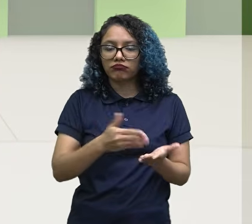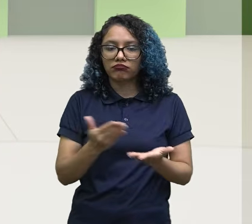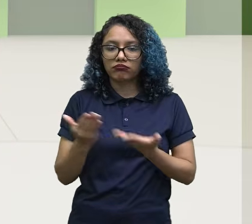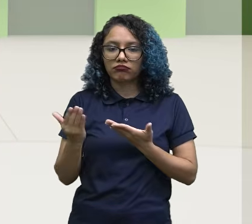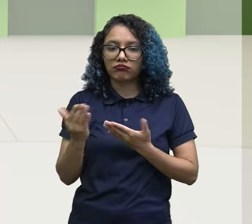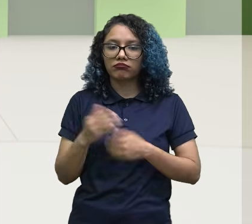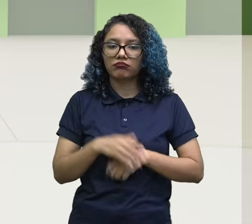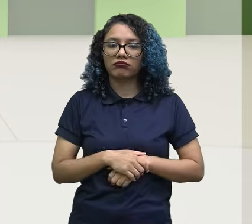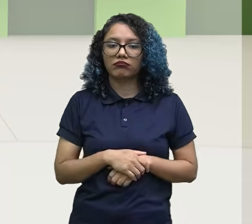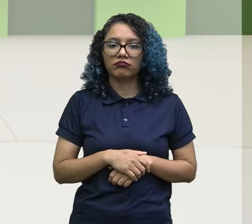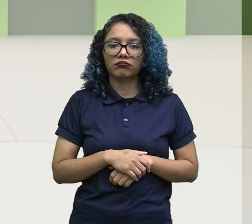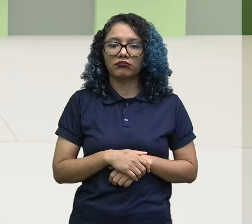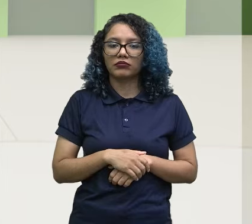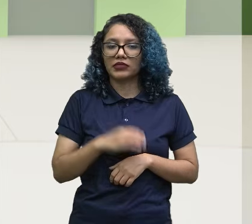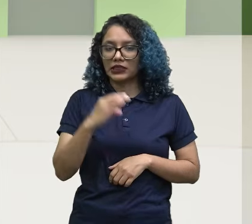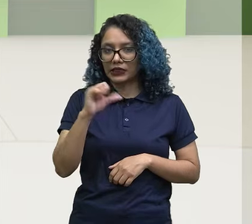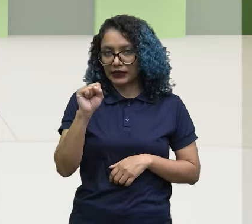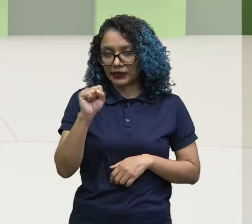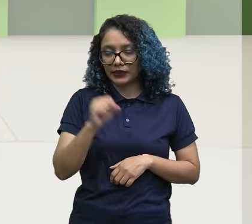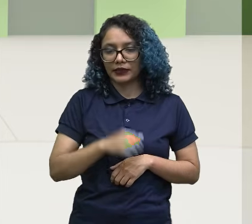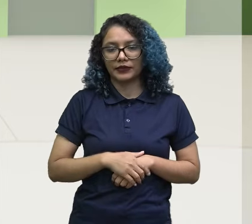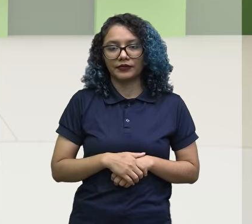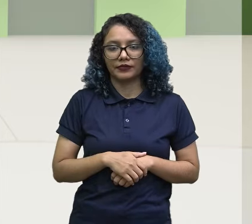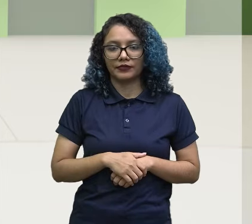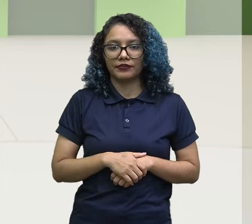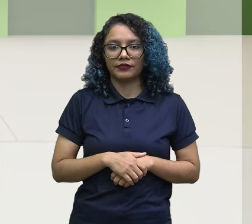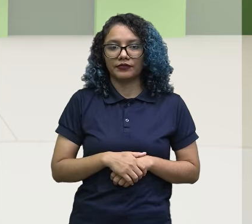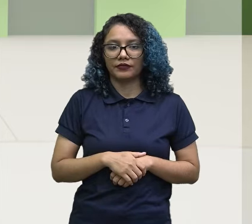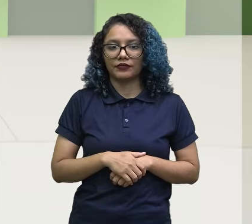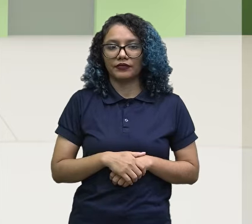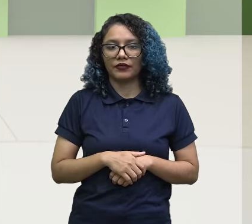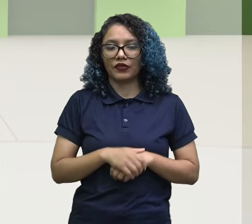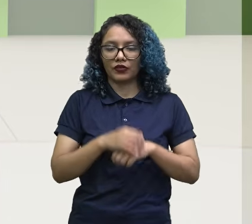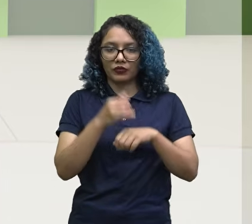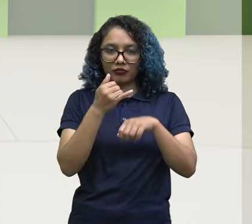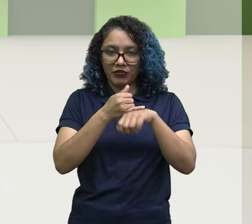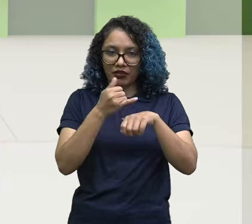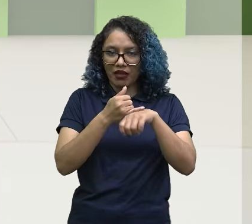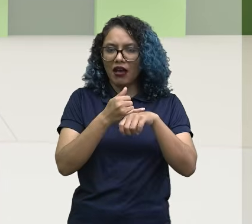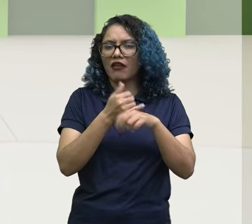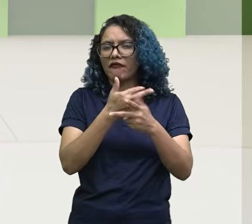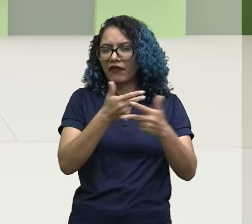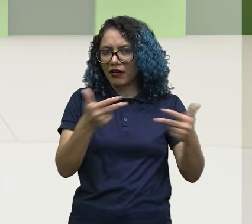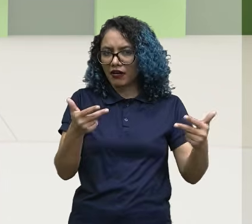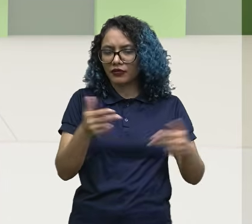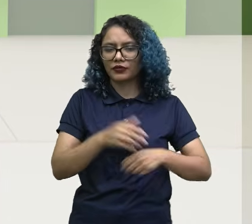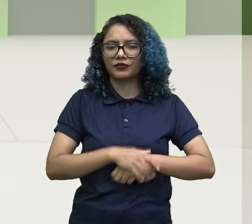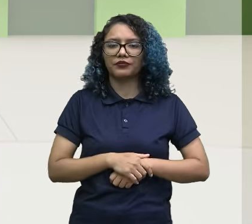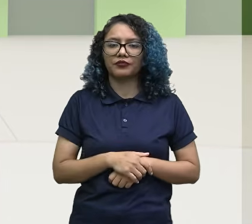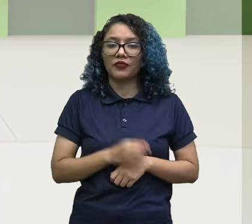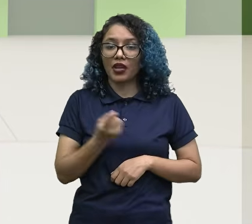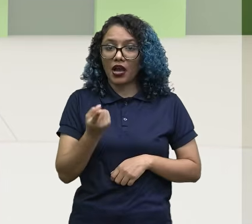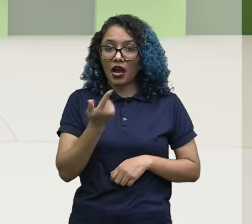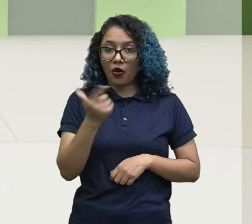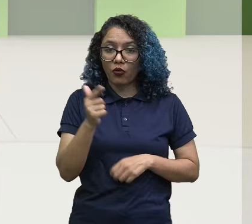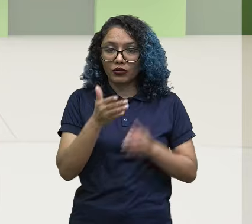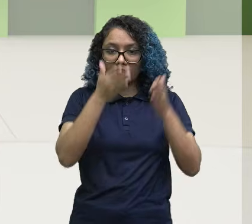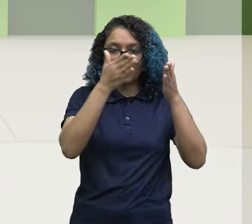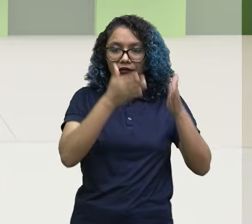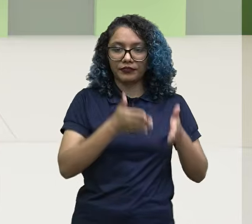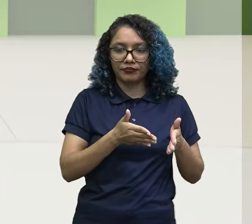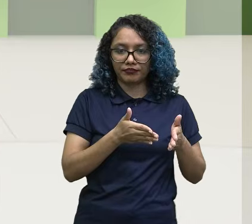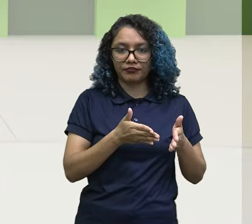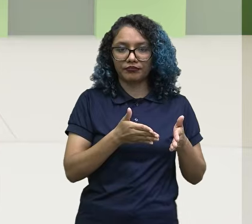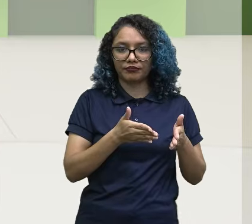vocês o CS, né? Metais alcalinos e alcalinos terrosos. A outra tabelinha lá do lado de lá